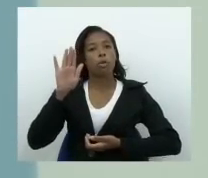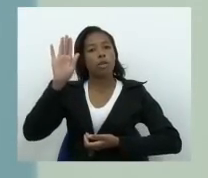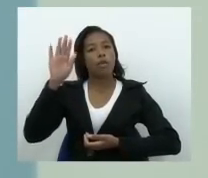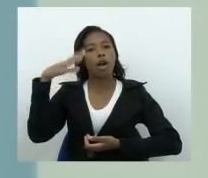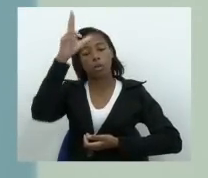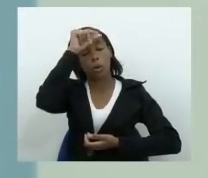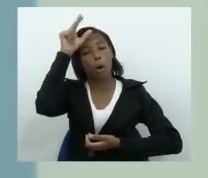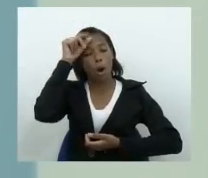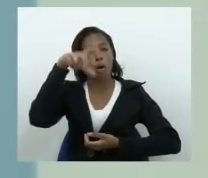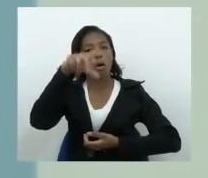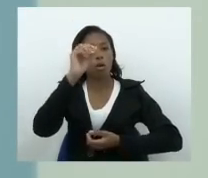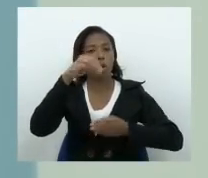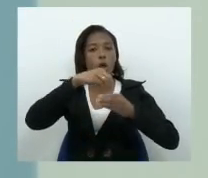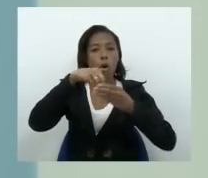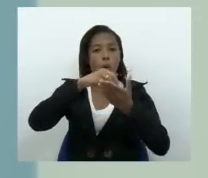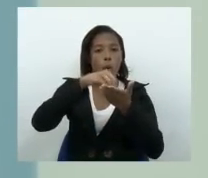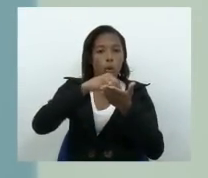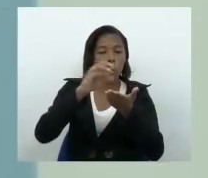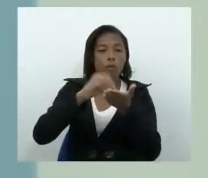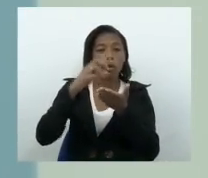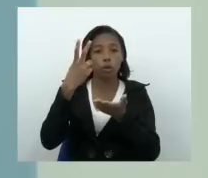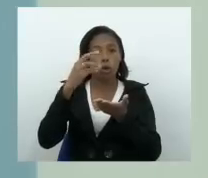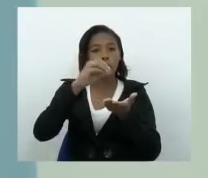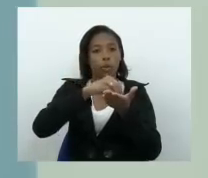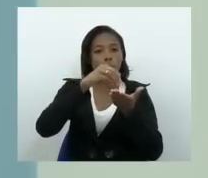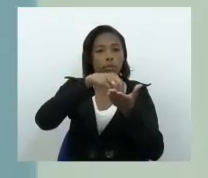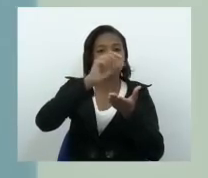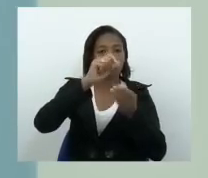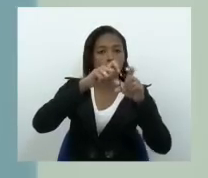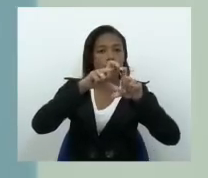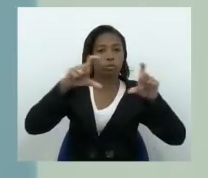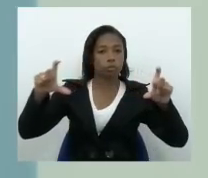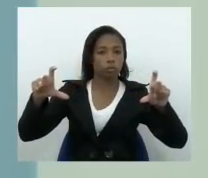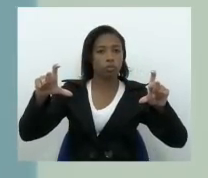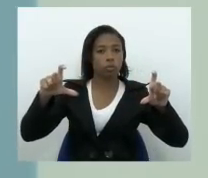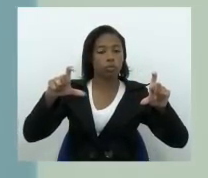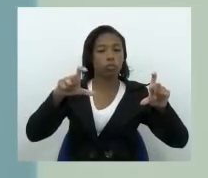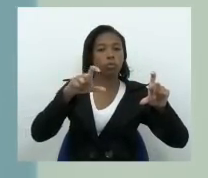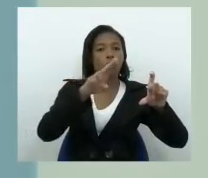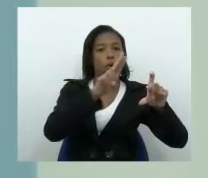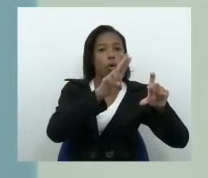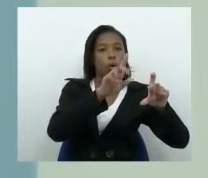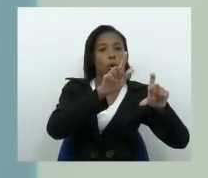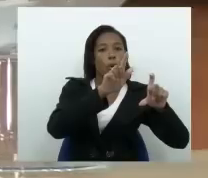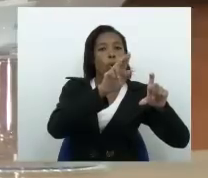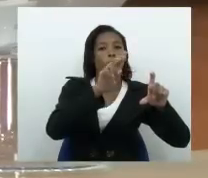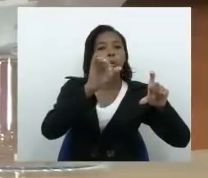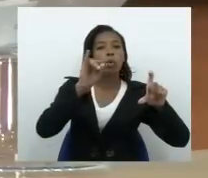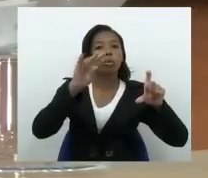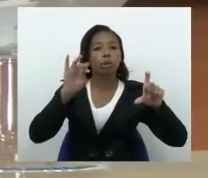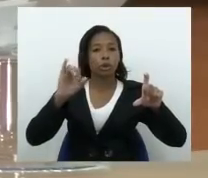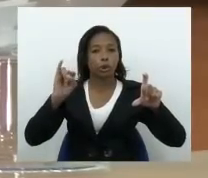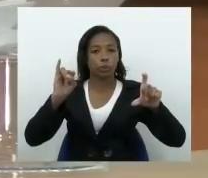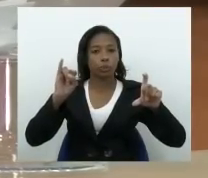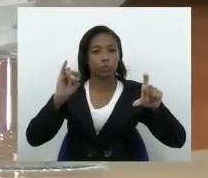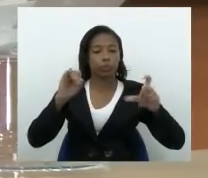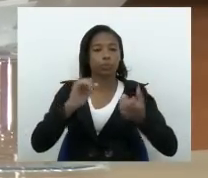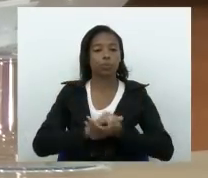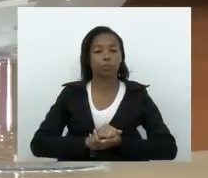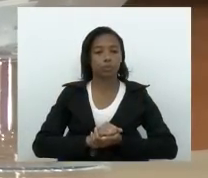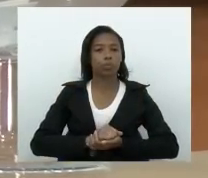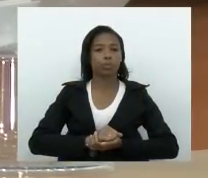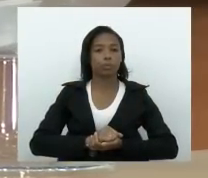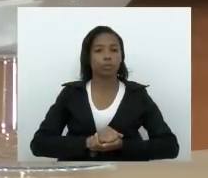perguntar para o candidato. Também só temos 2 papéis para o candidato Guti, do PSB.